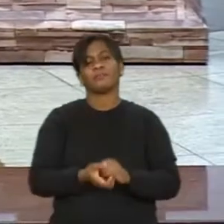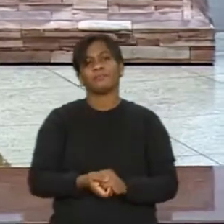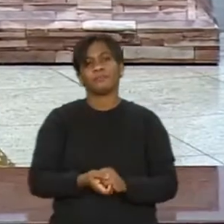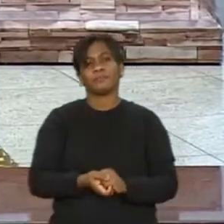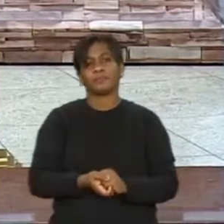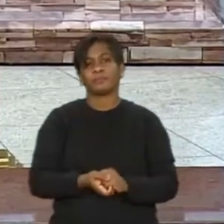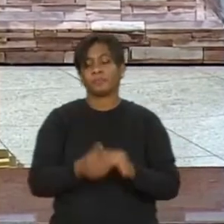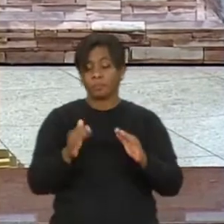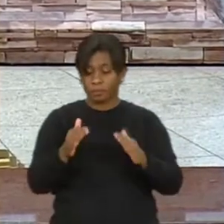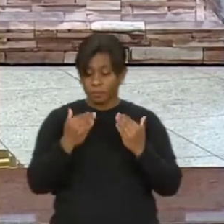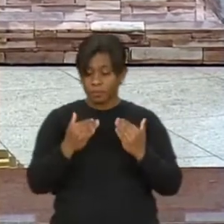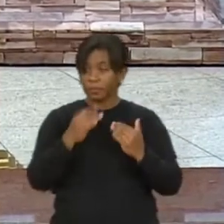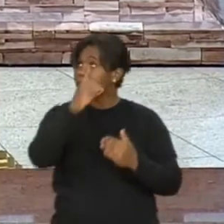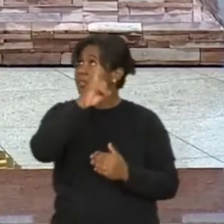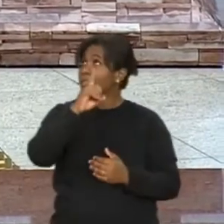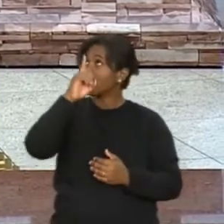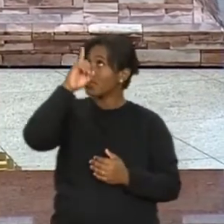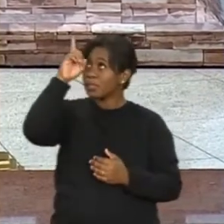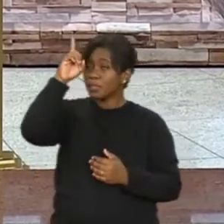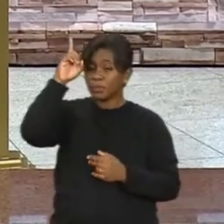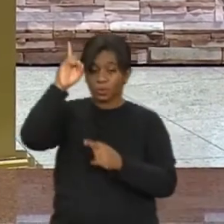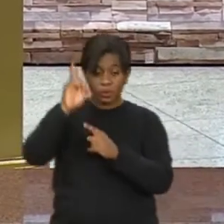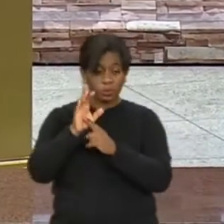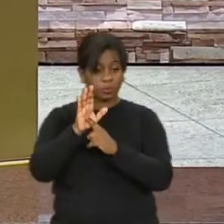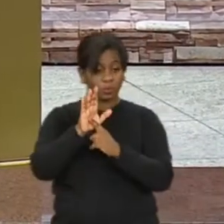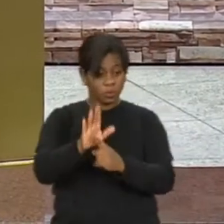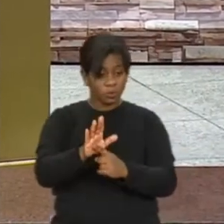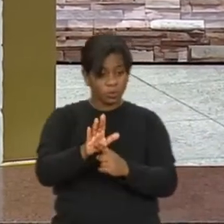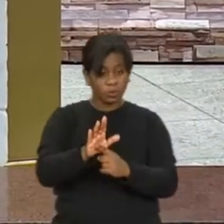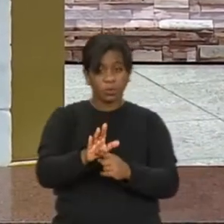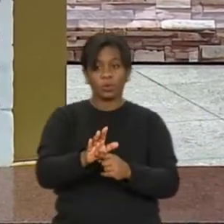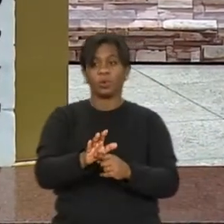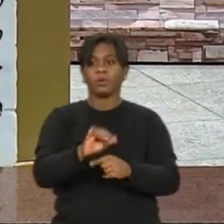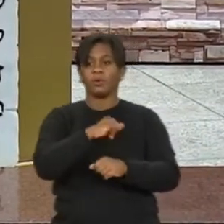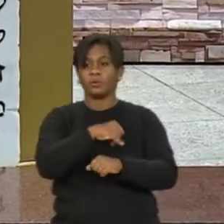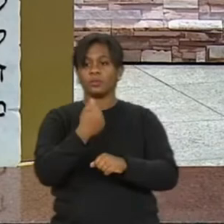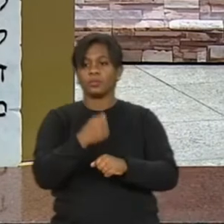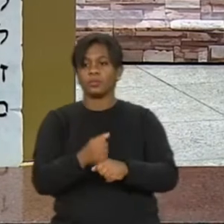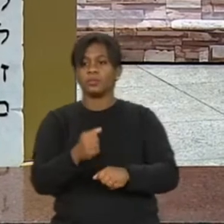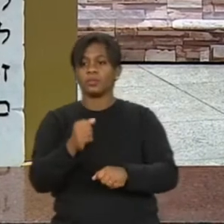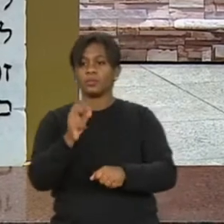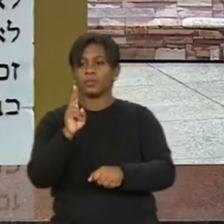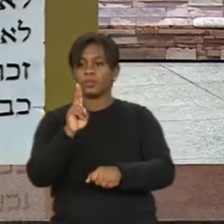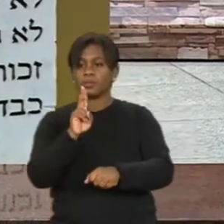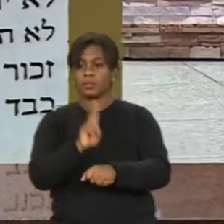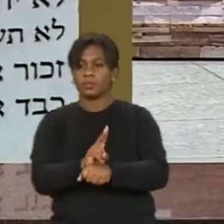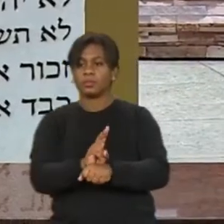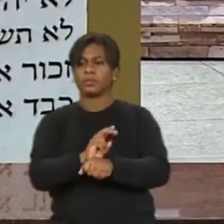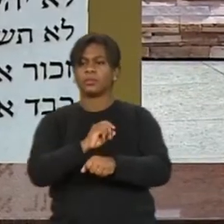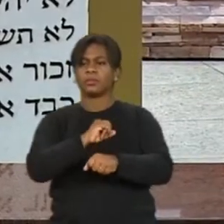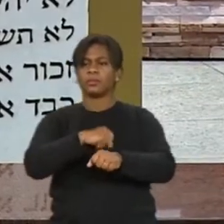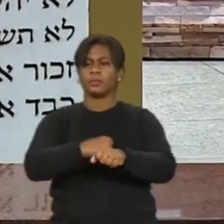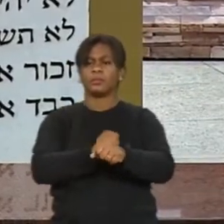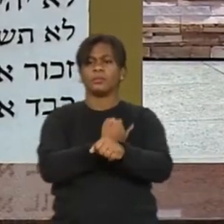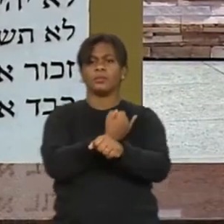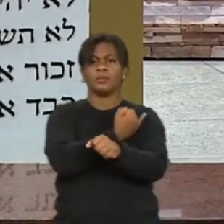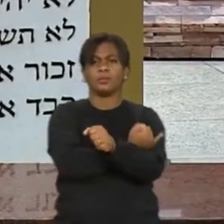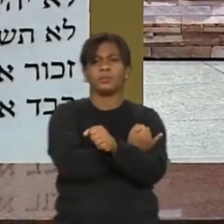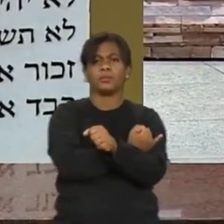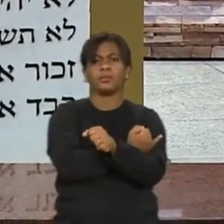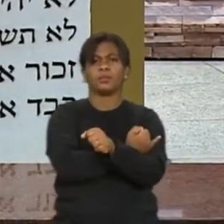ó. Deus apareceu para Jacó no Val de Jaboque, aonde nós vamos levar os seus pedidos. Deus apareceu como